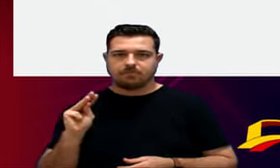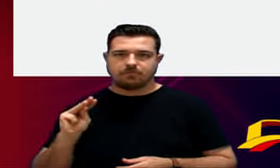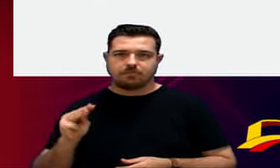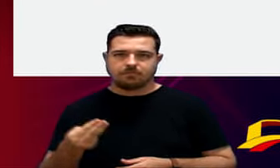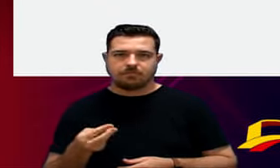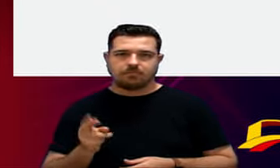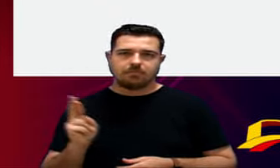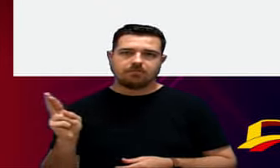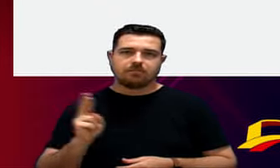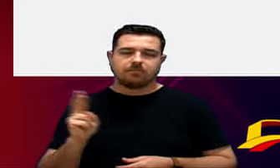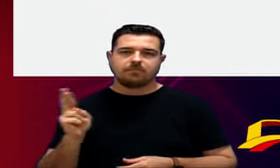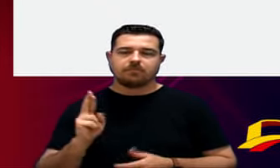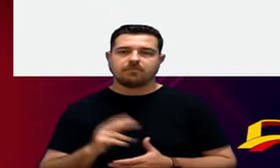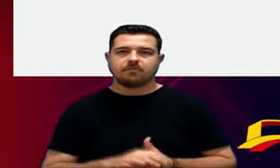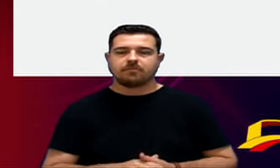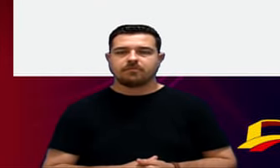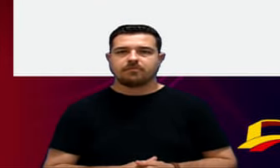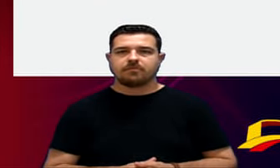71734